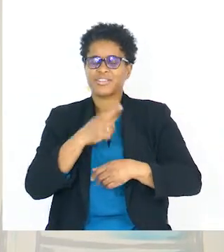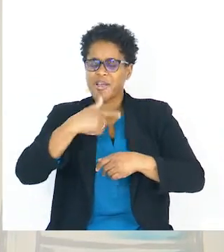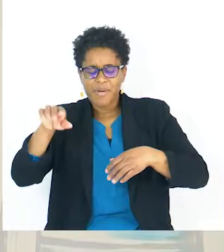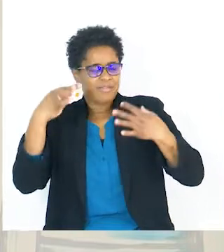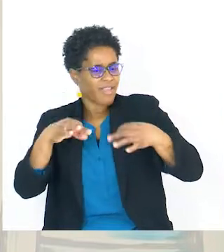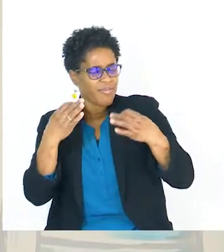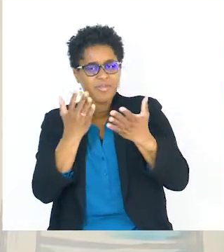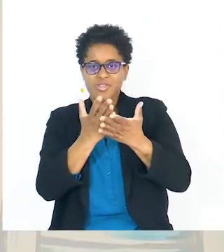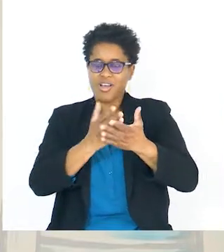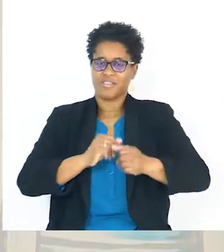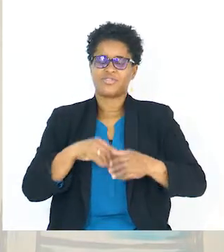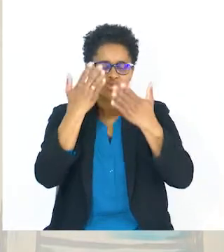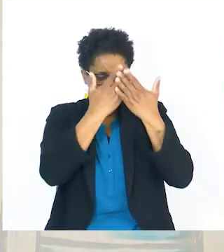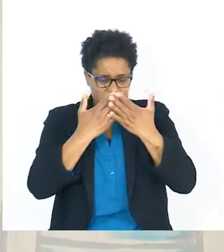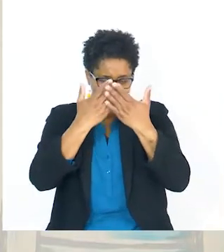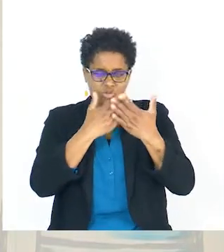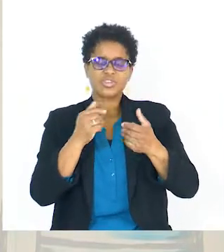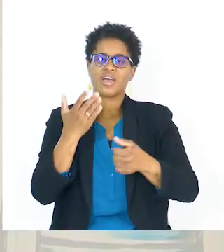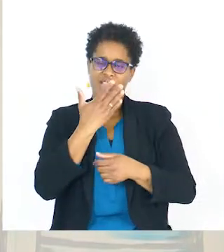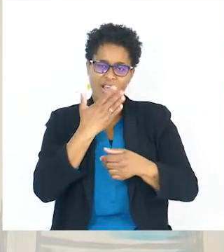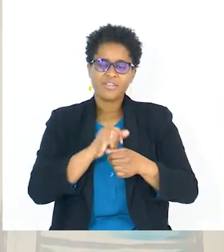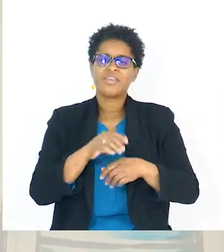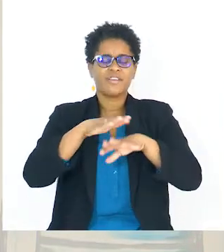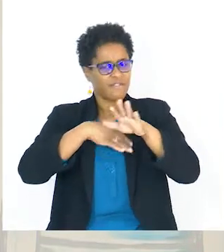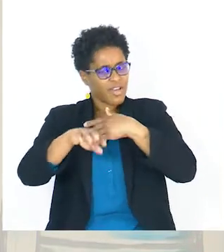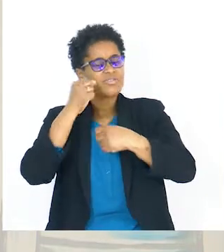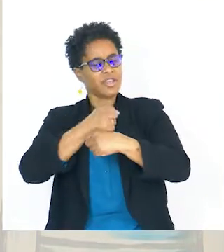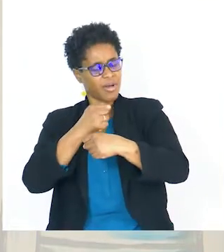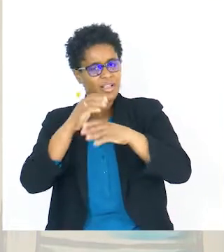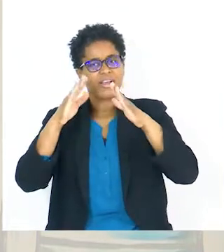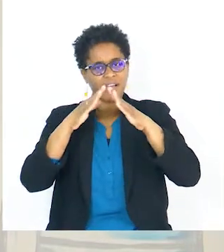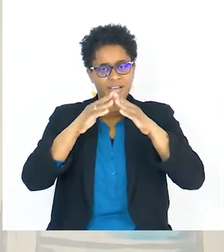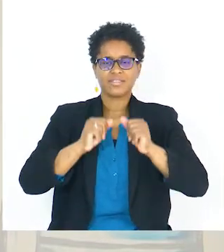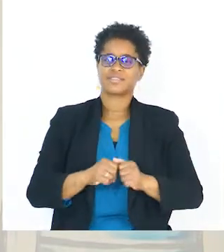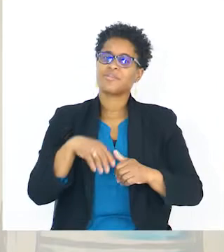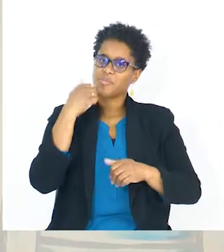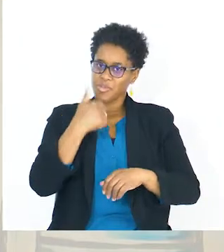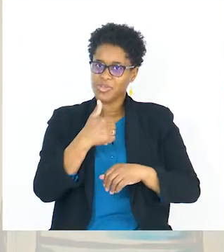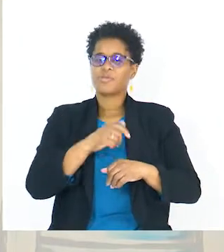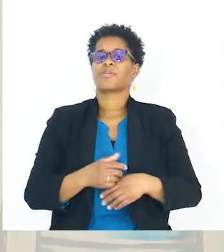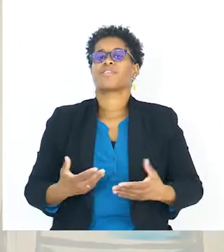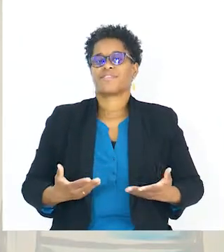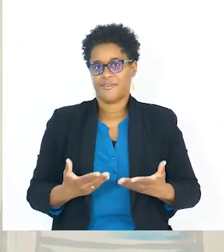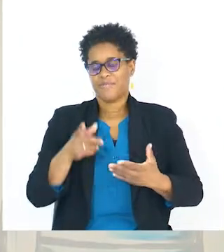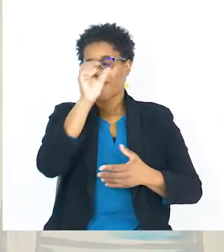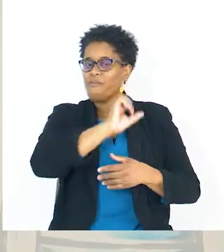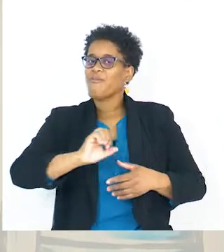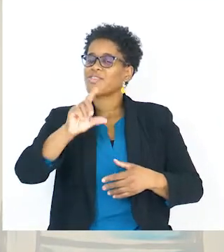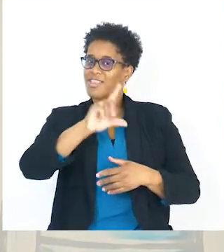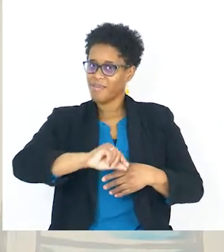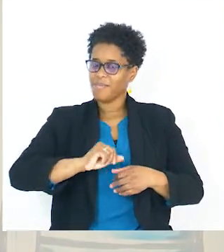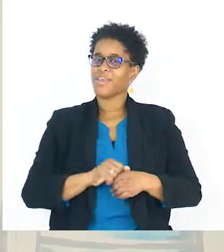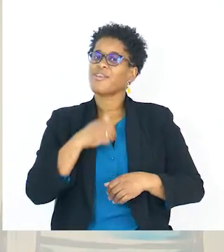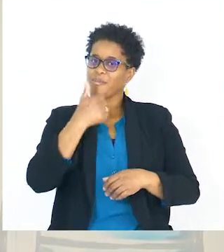à escola e estuda a lição, faz os deveres de casa. Muito bem. Então, vocês